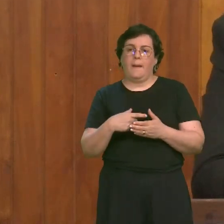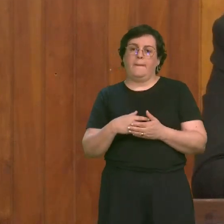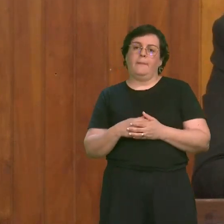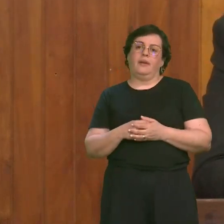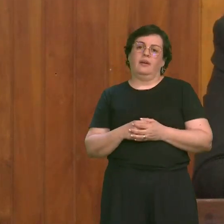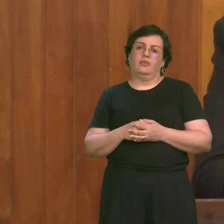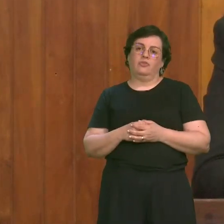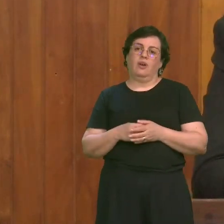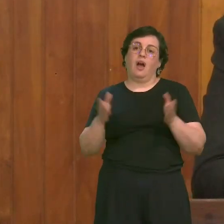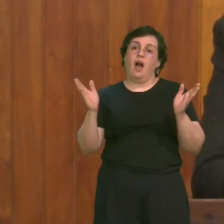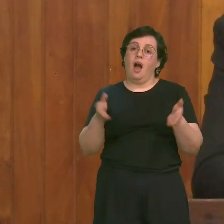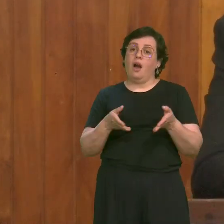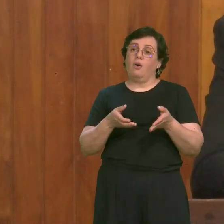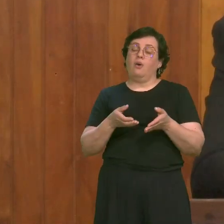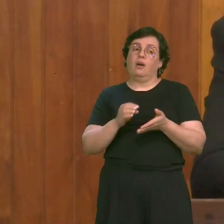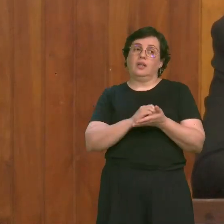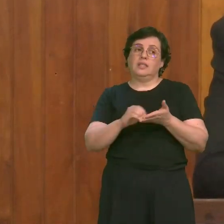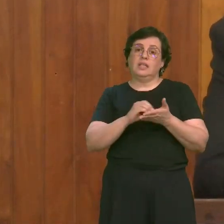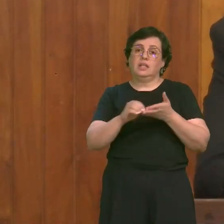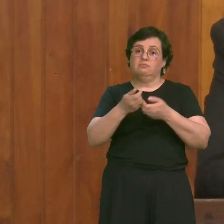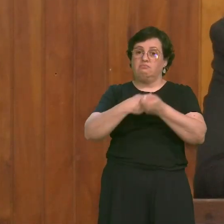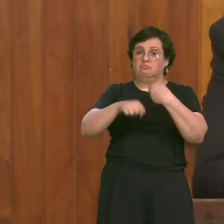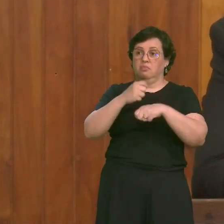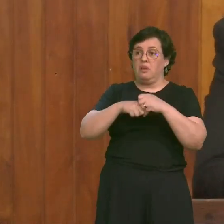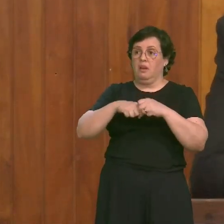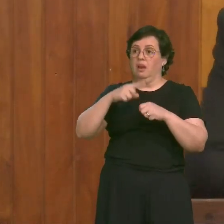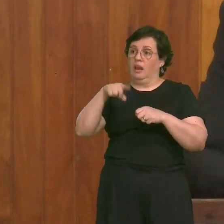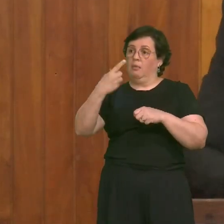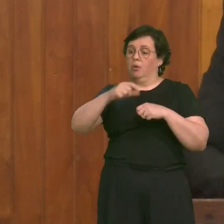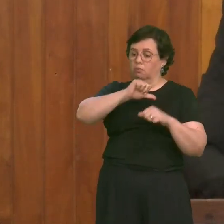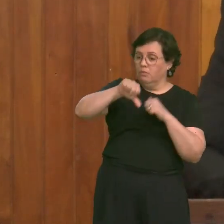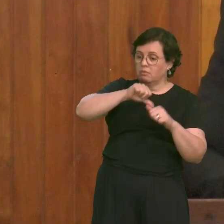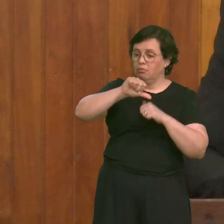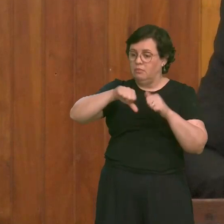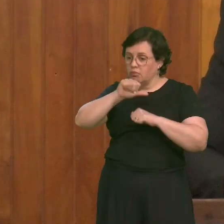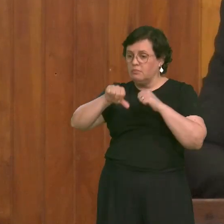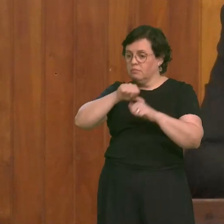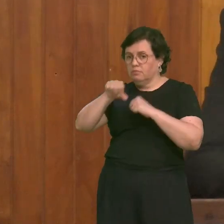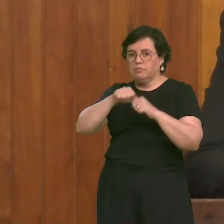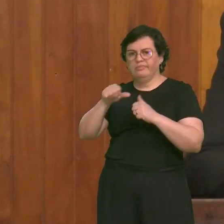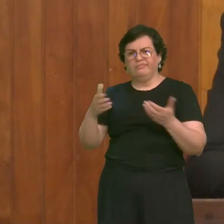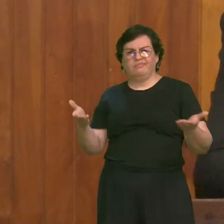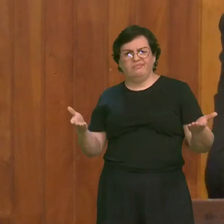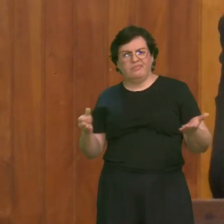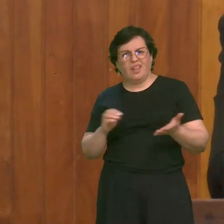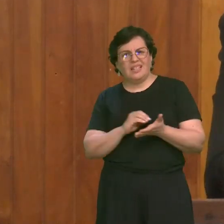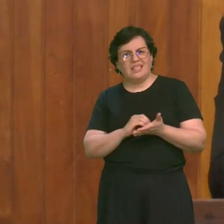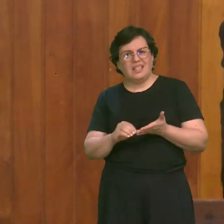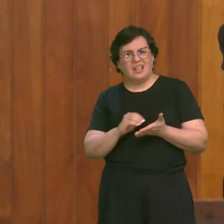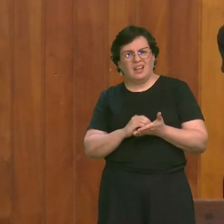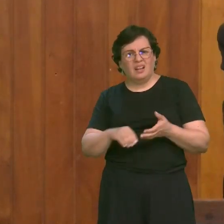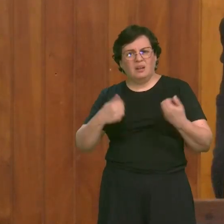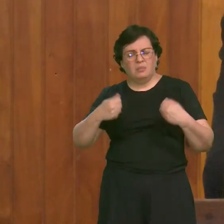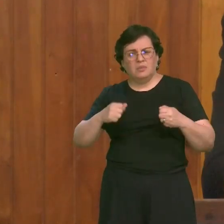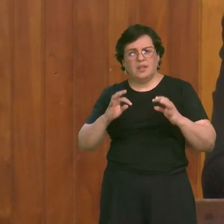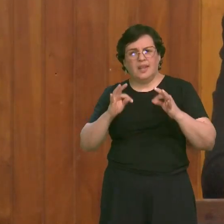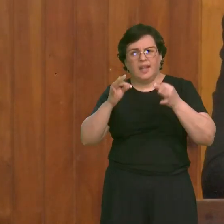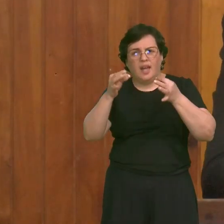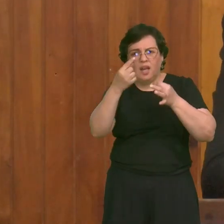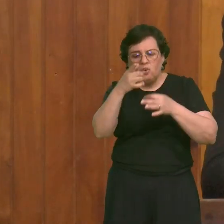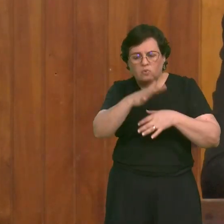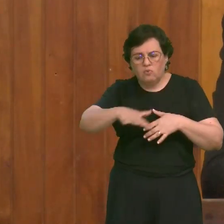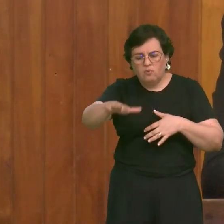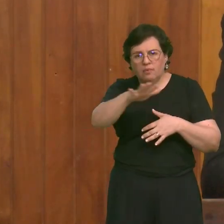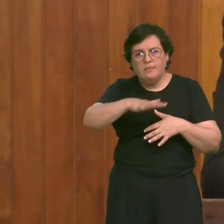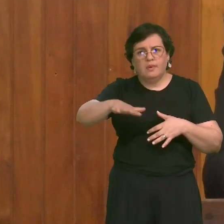coloca na Secretaria de Administração aí fica um tempo não dá certo Coloca outro lugar Espera aí secretário tem que ser técnico em